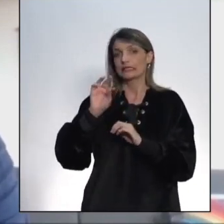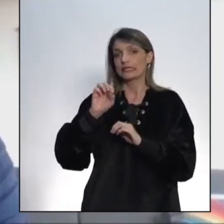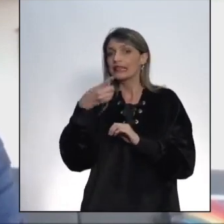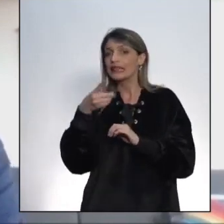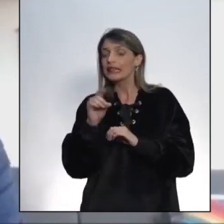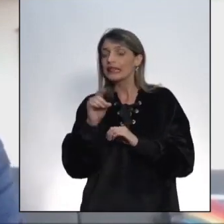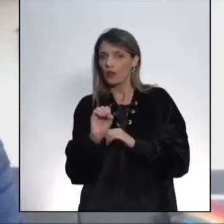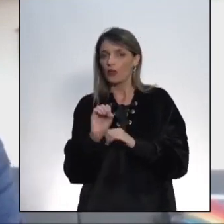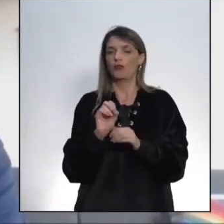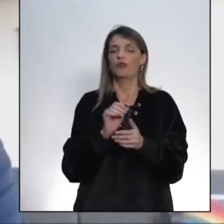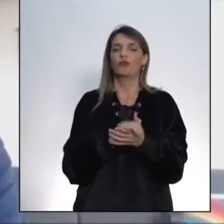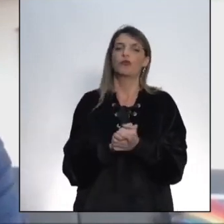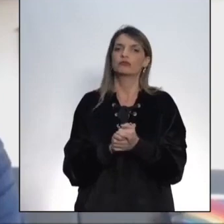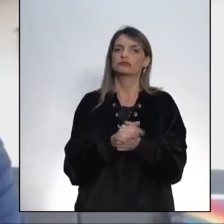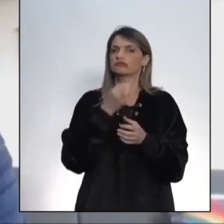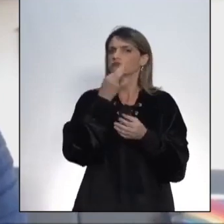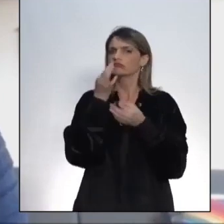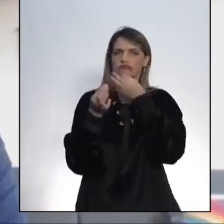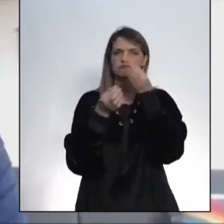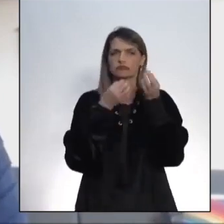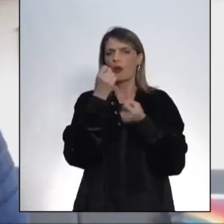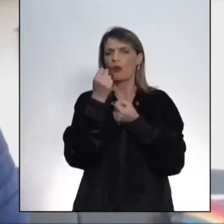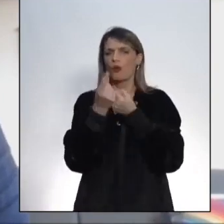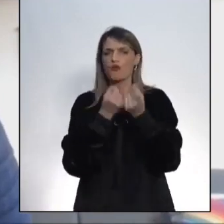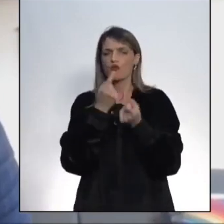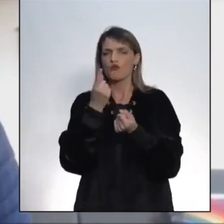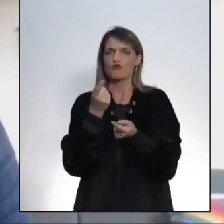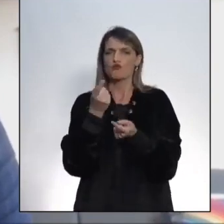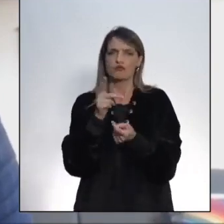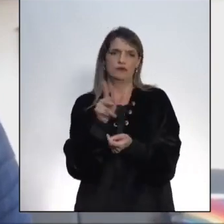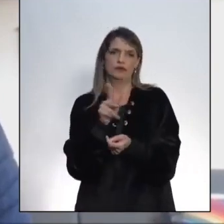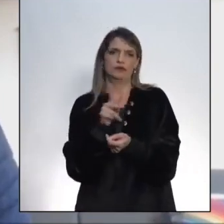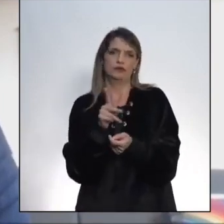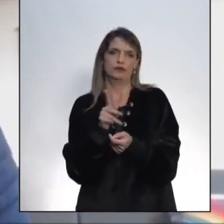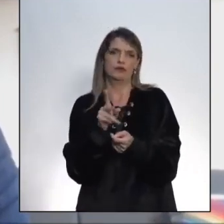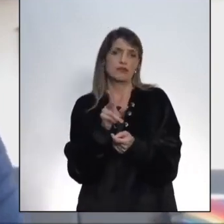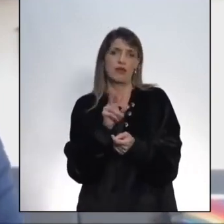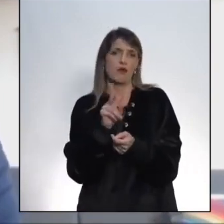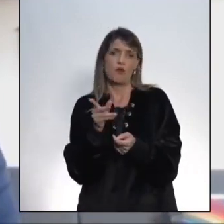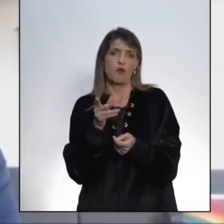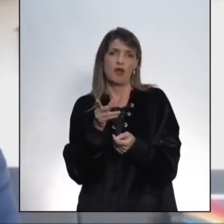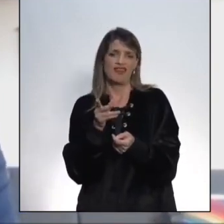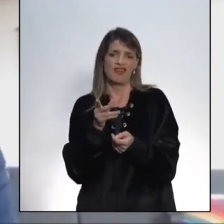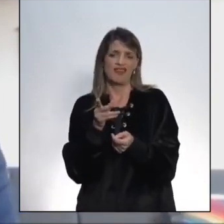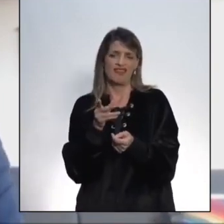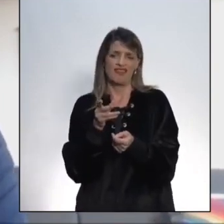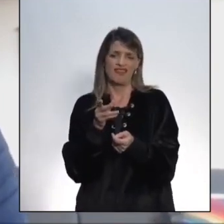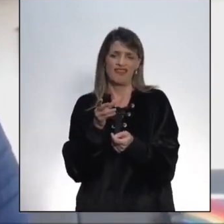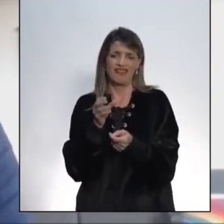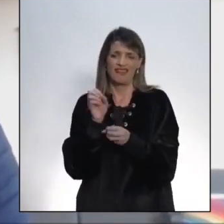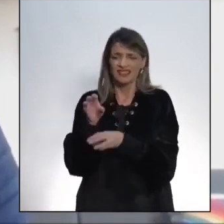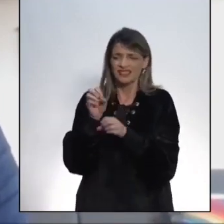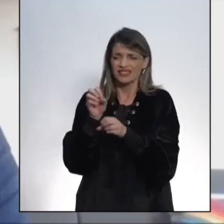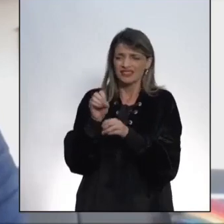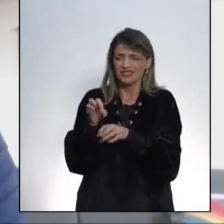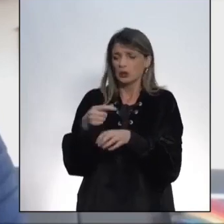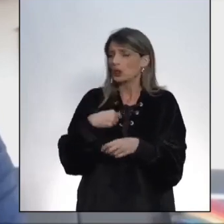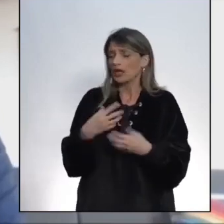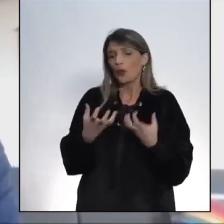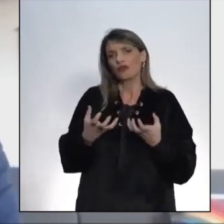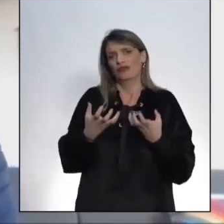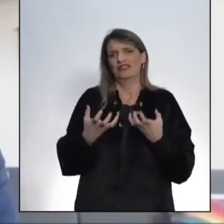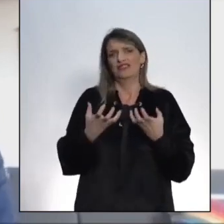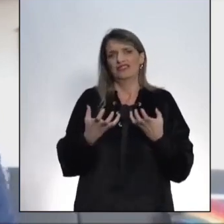assim, como a opinião de alguns professores de que, bom, isso não é a educação que eu achava que deveria ser. É verdade, não é.